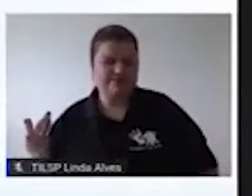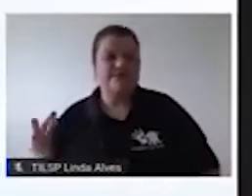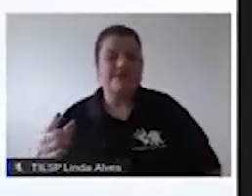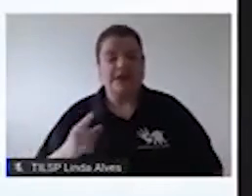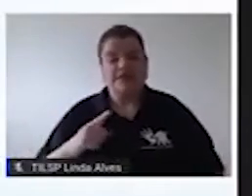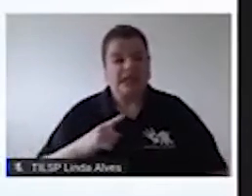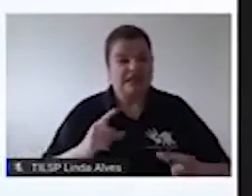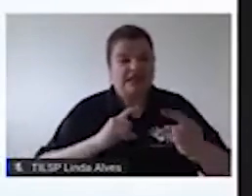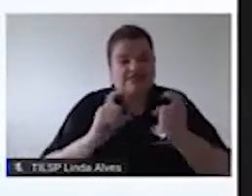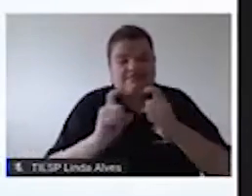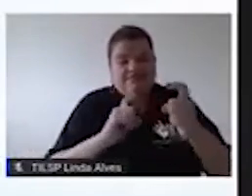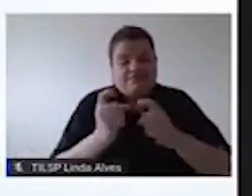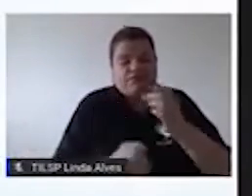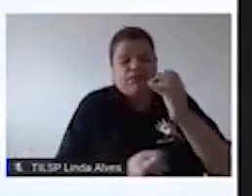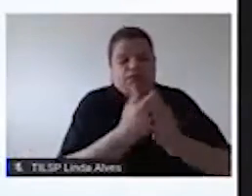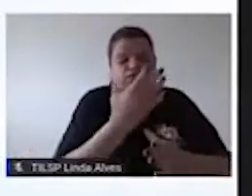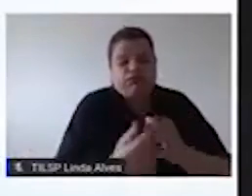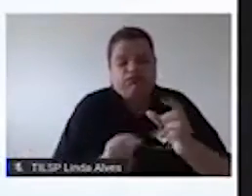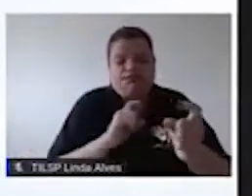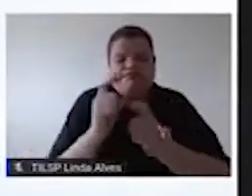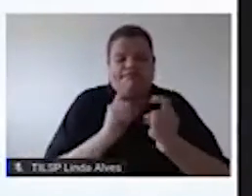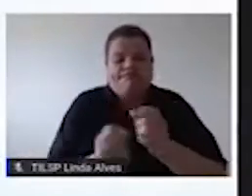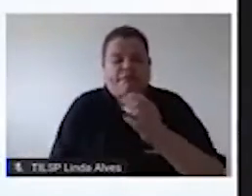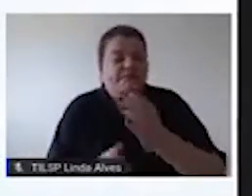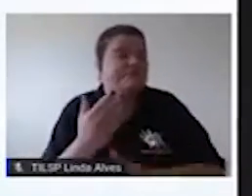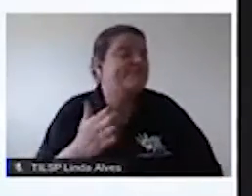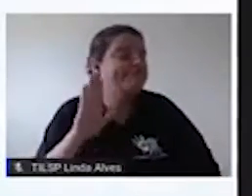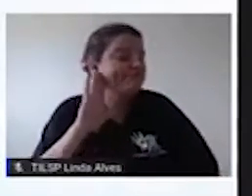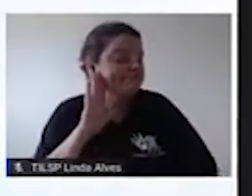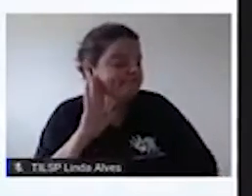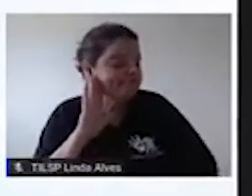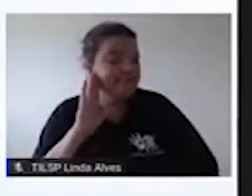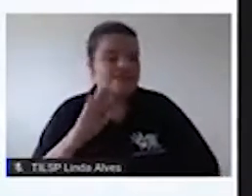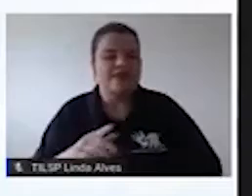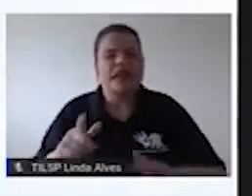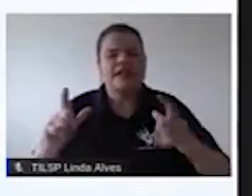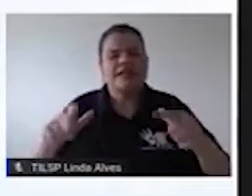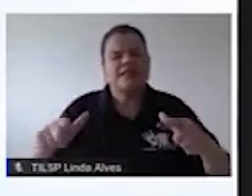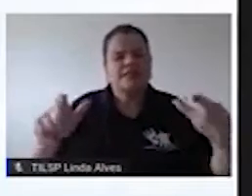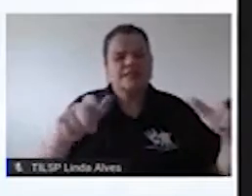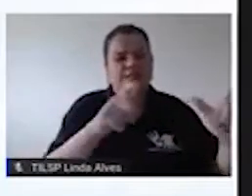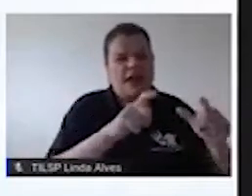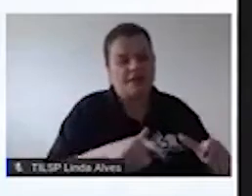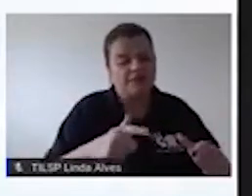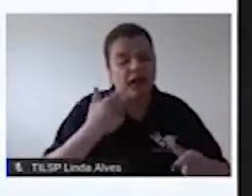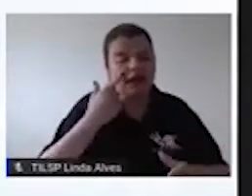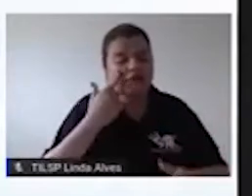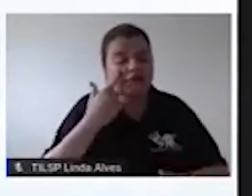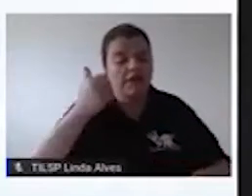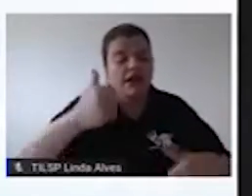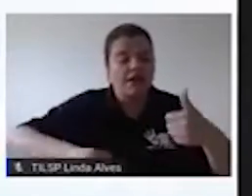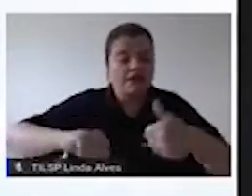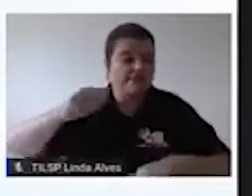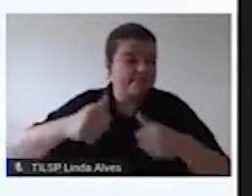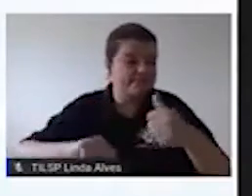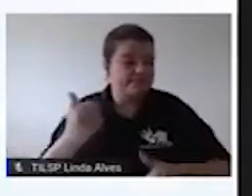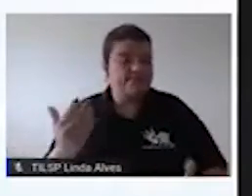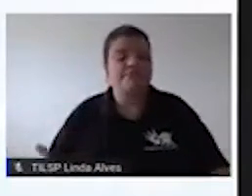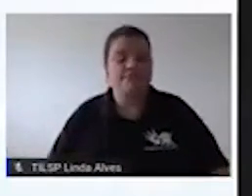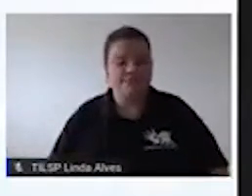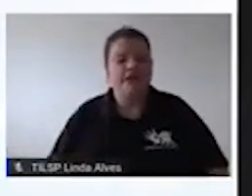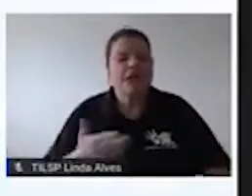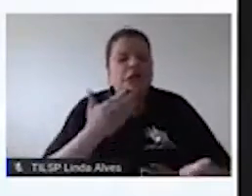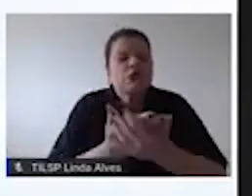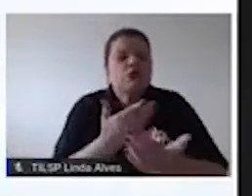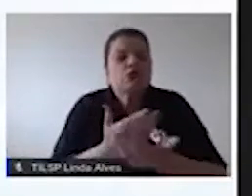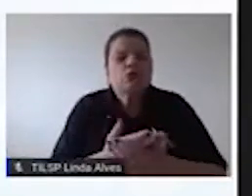comitês de escuta, né, espaços onde vão ser analisado a situação, né, o estudo de